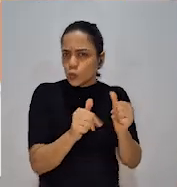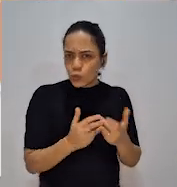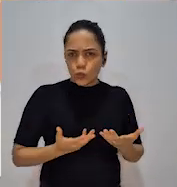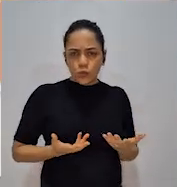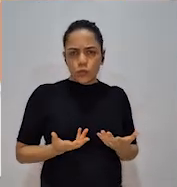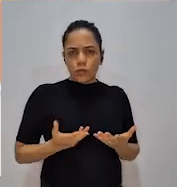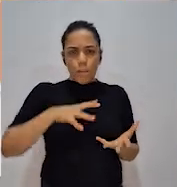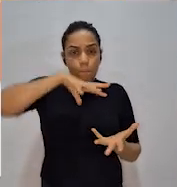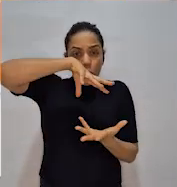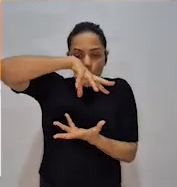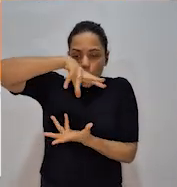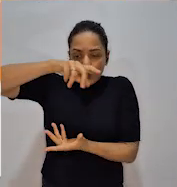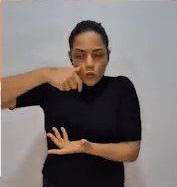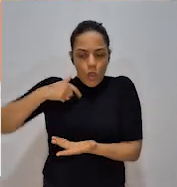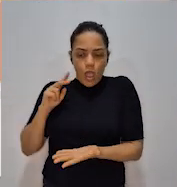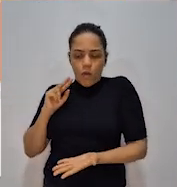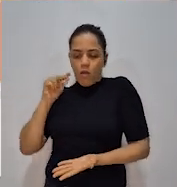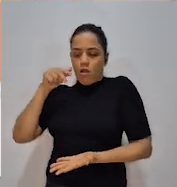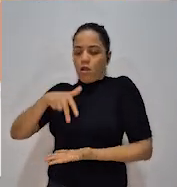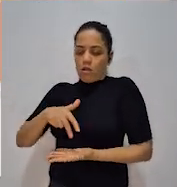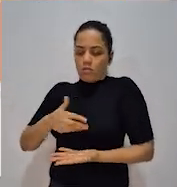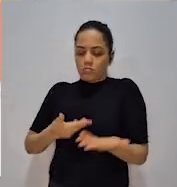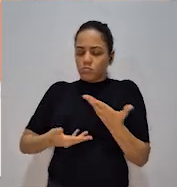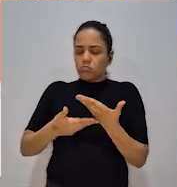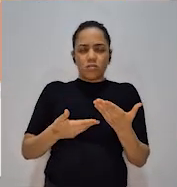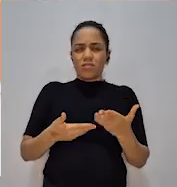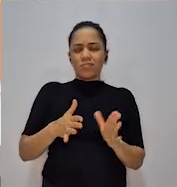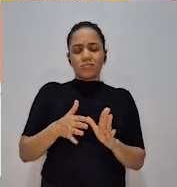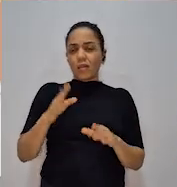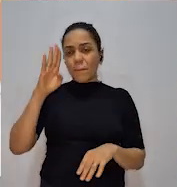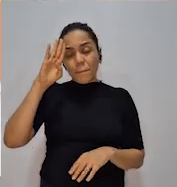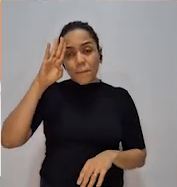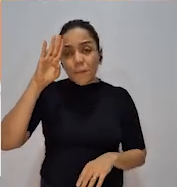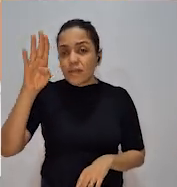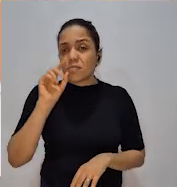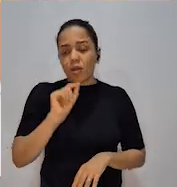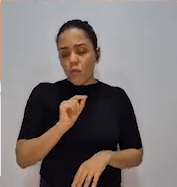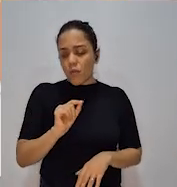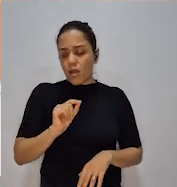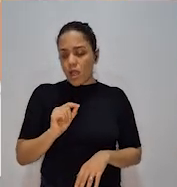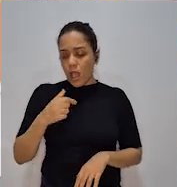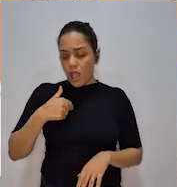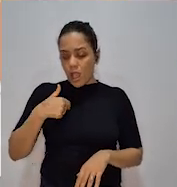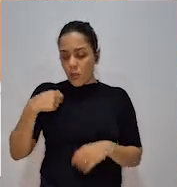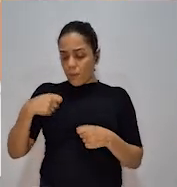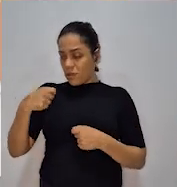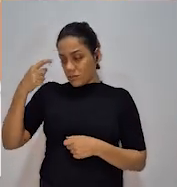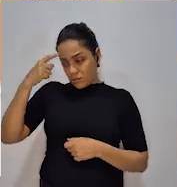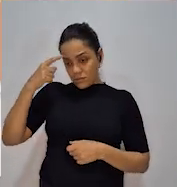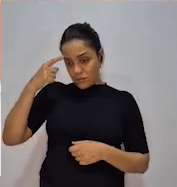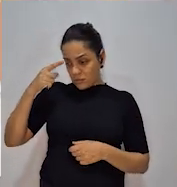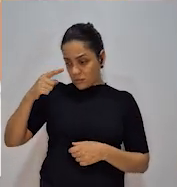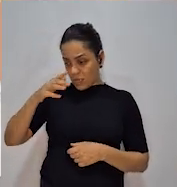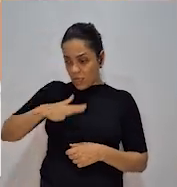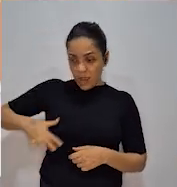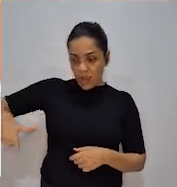aí caindo na real, que o que a gente impacta mesmo é o nosso entorno. Não adianta a gente querer salvar o mundo se o nosso entorno continua